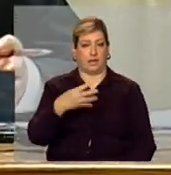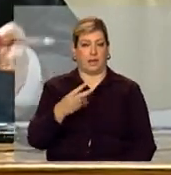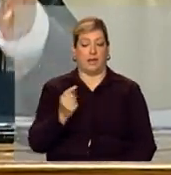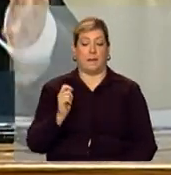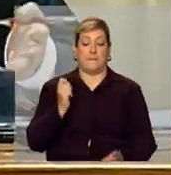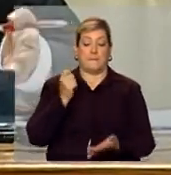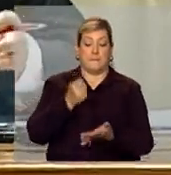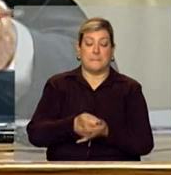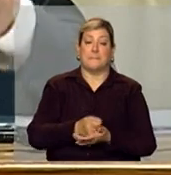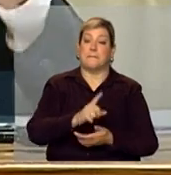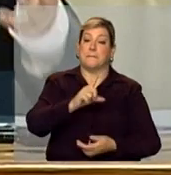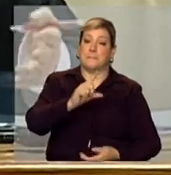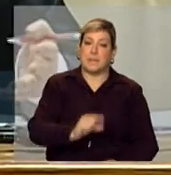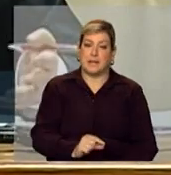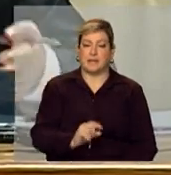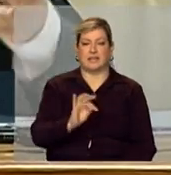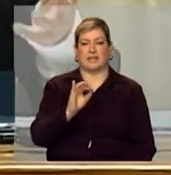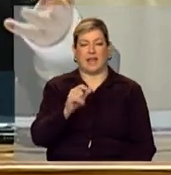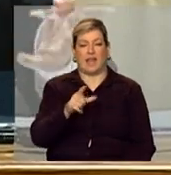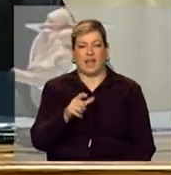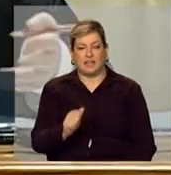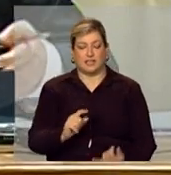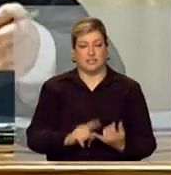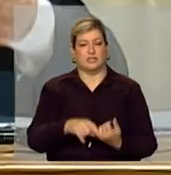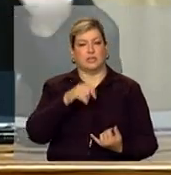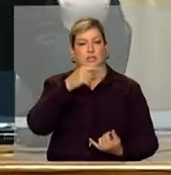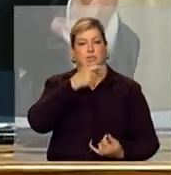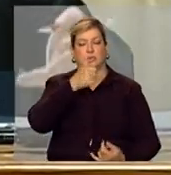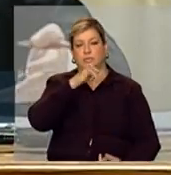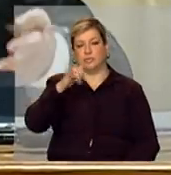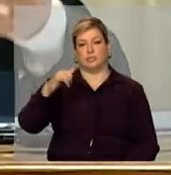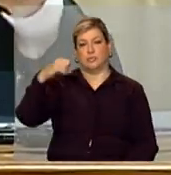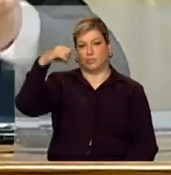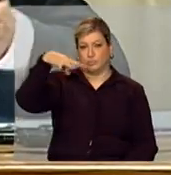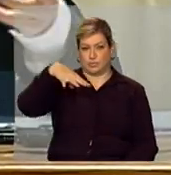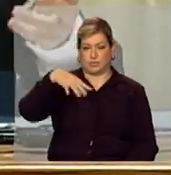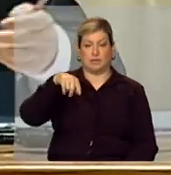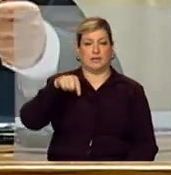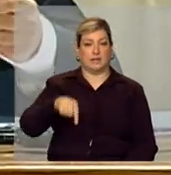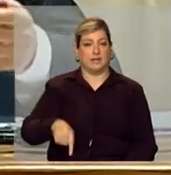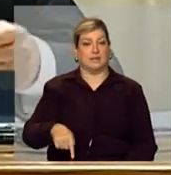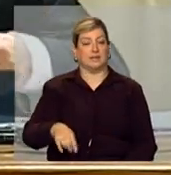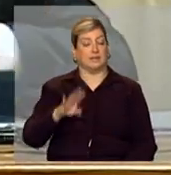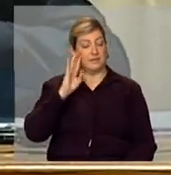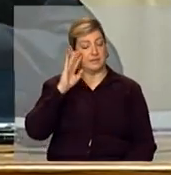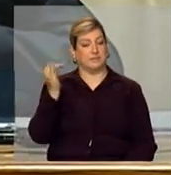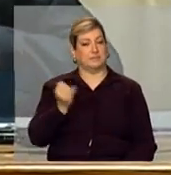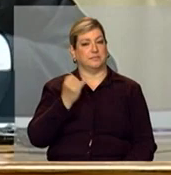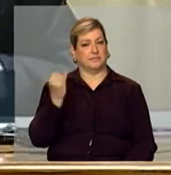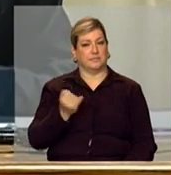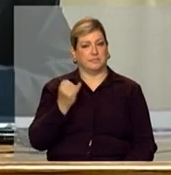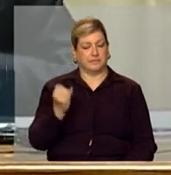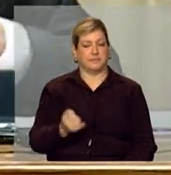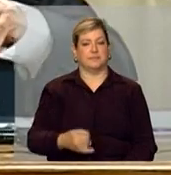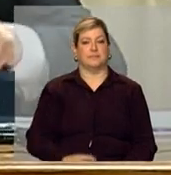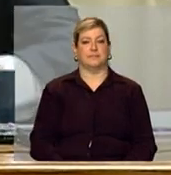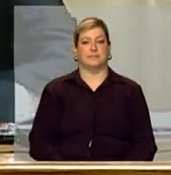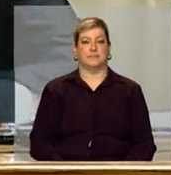pagando menos tarifa de energia elétrica entre os benefícios essa esse é um outro benefício